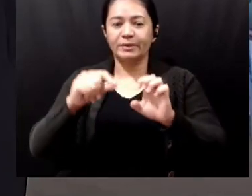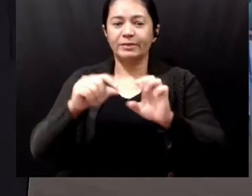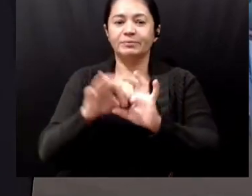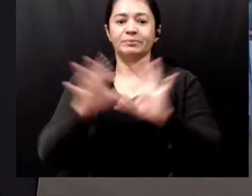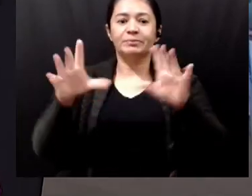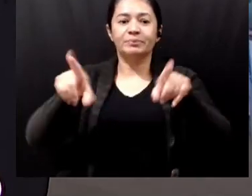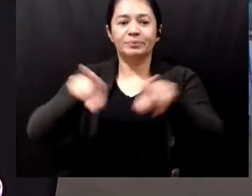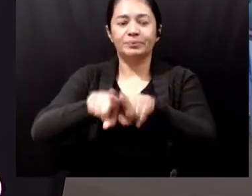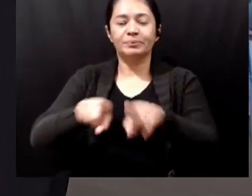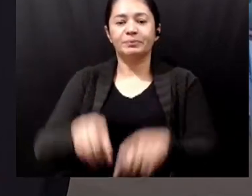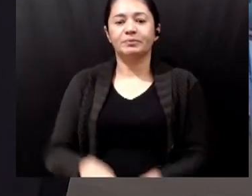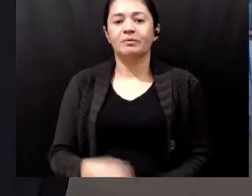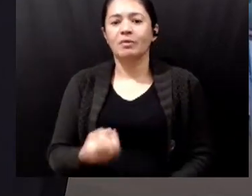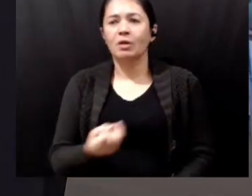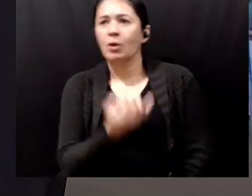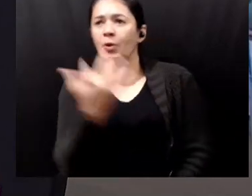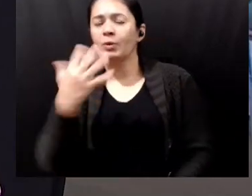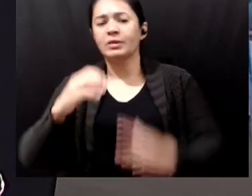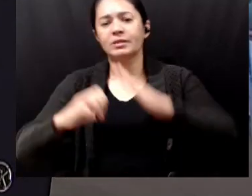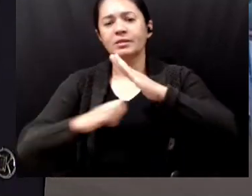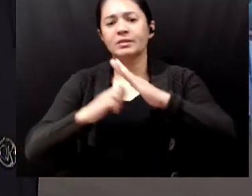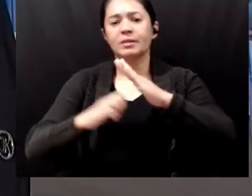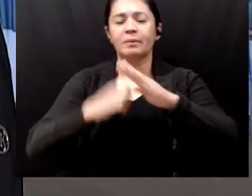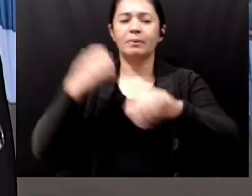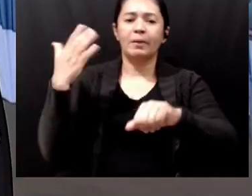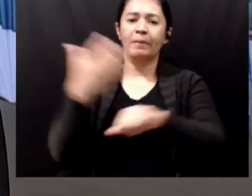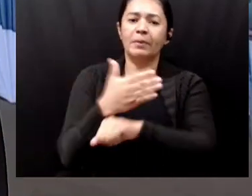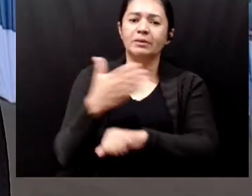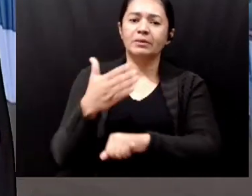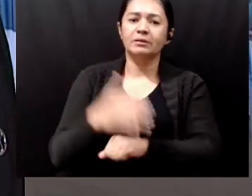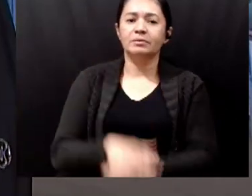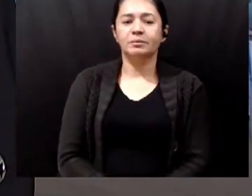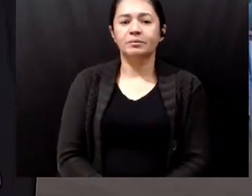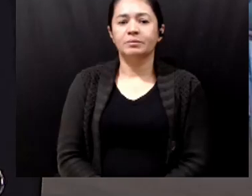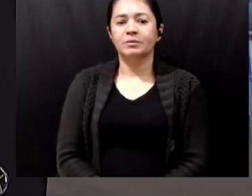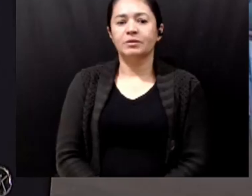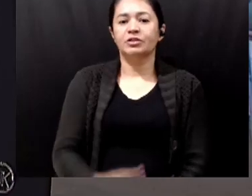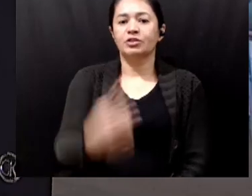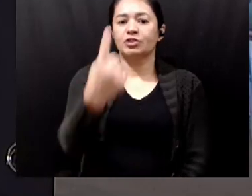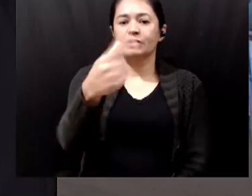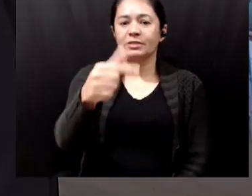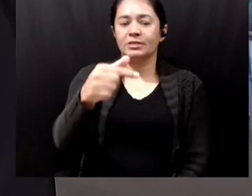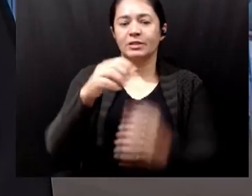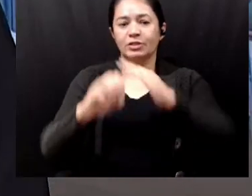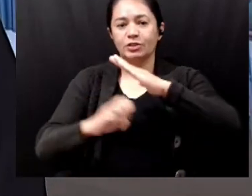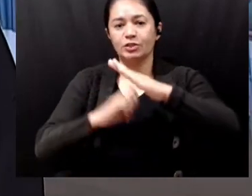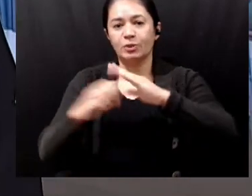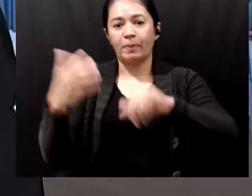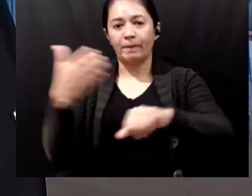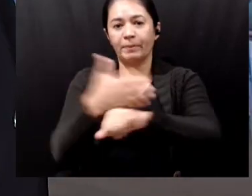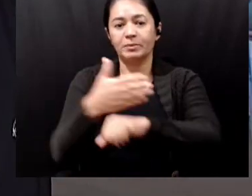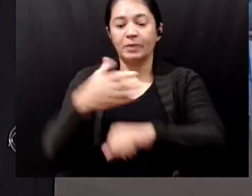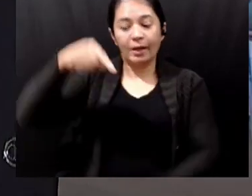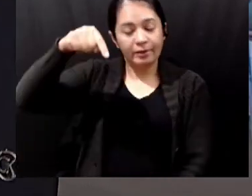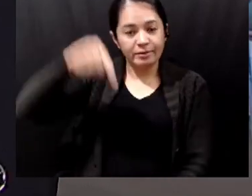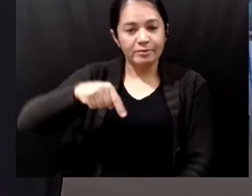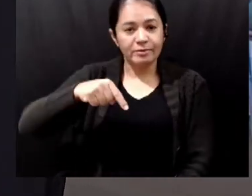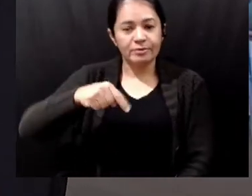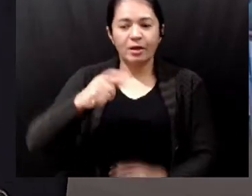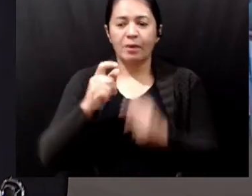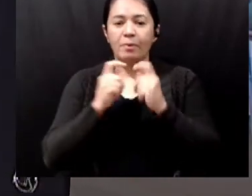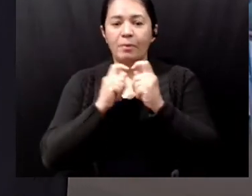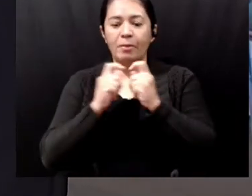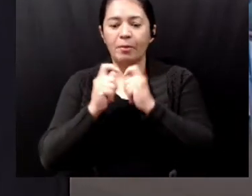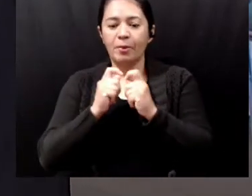quantas empresas participantes desse feirão? São 17 empresas participando aqui, entrevistando esses